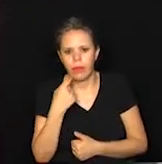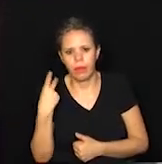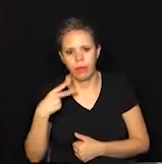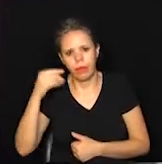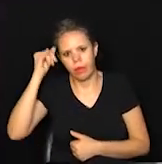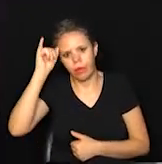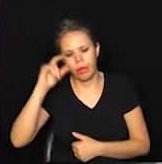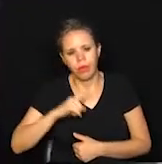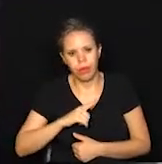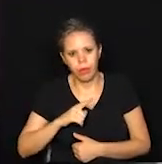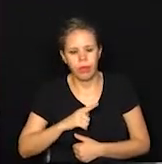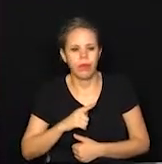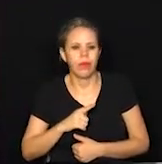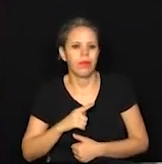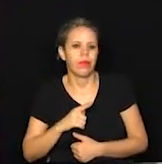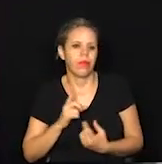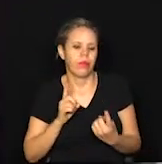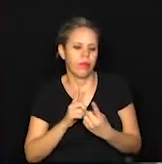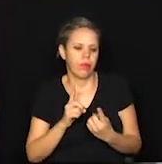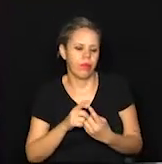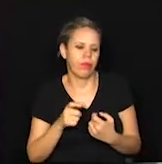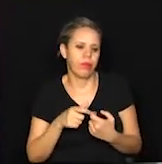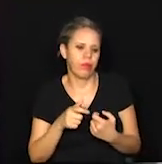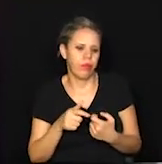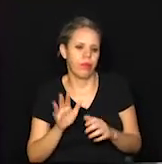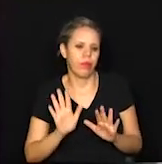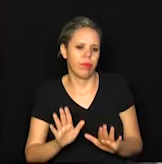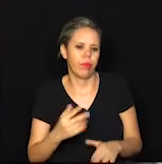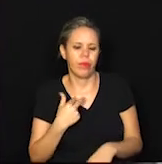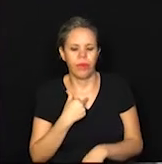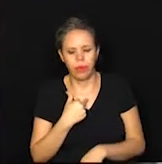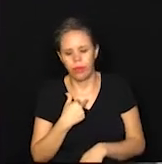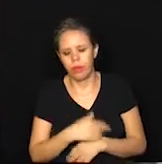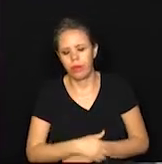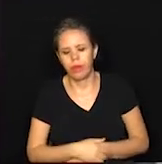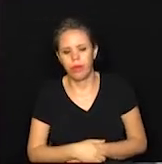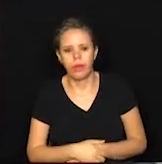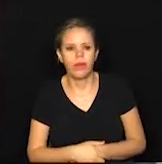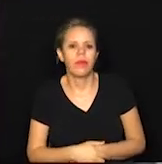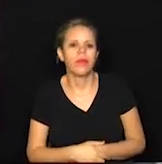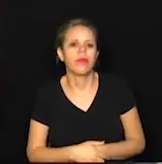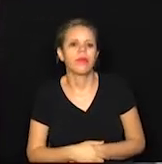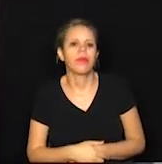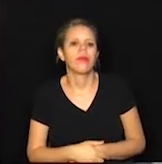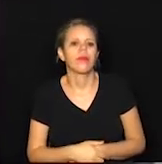Búfalo teve como o vereador Gustavo já adiantou, está passando por um